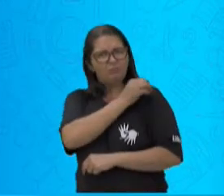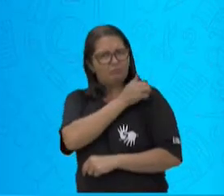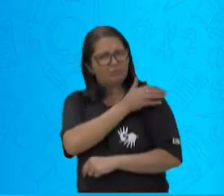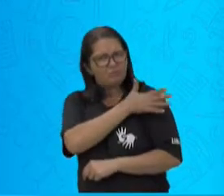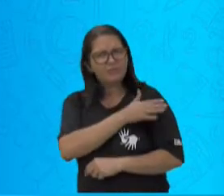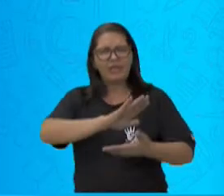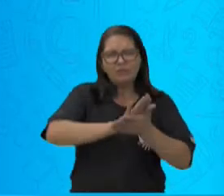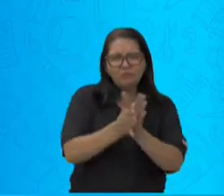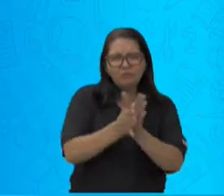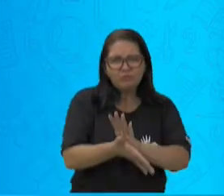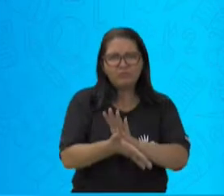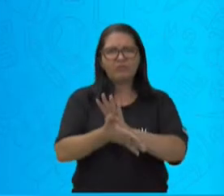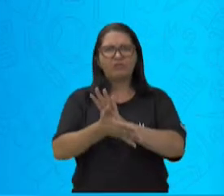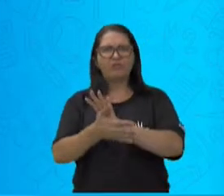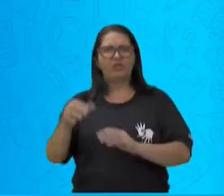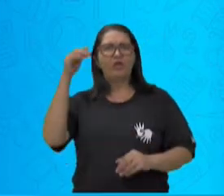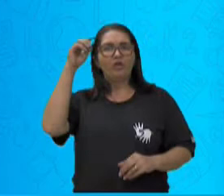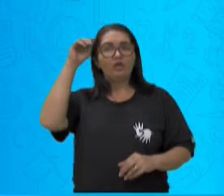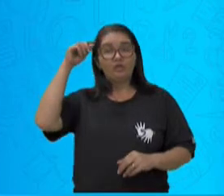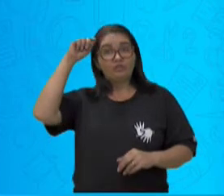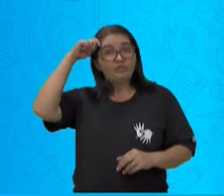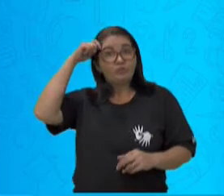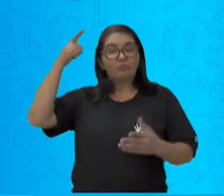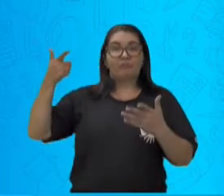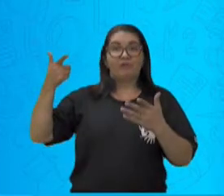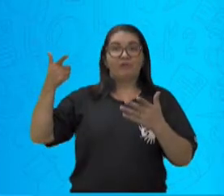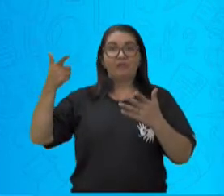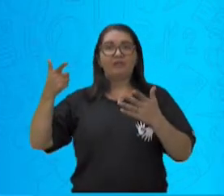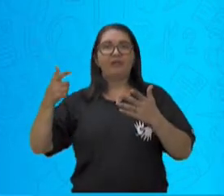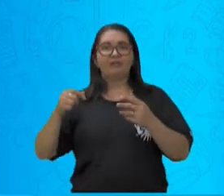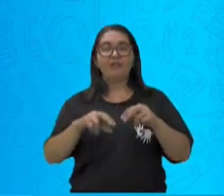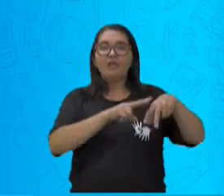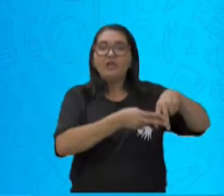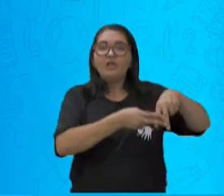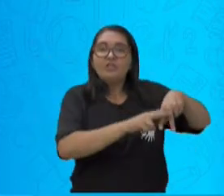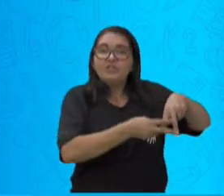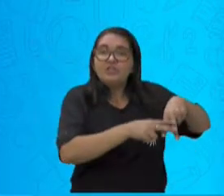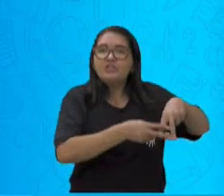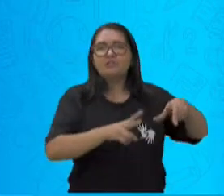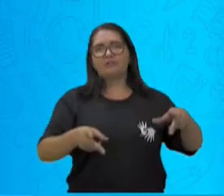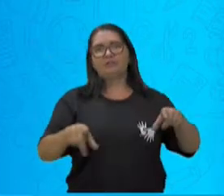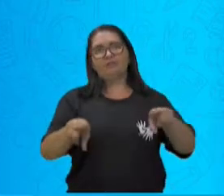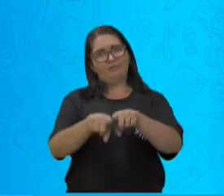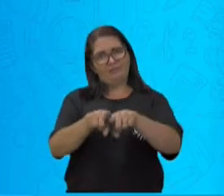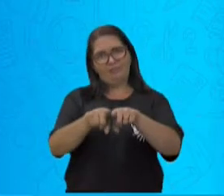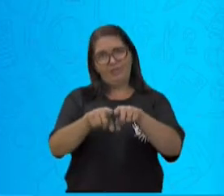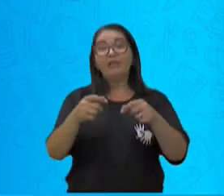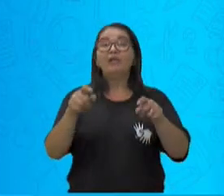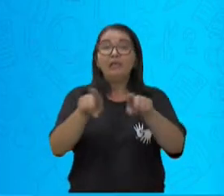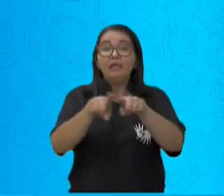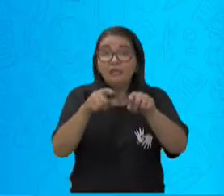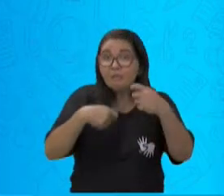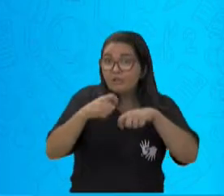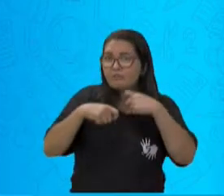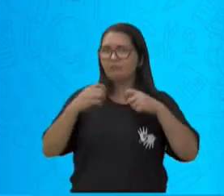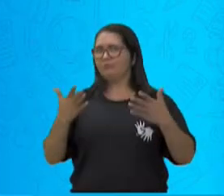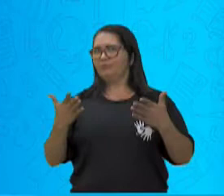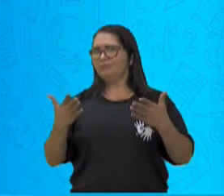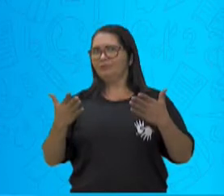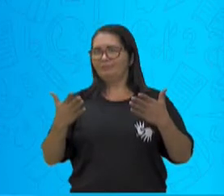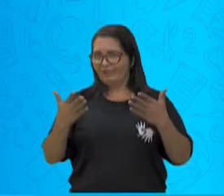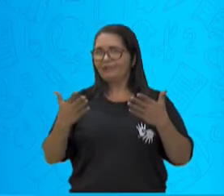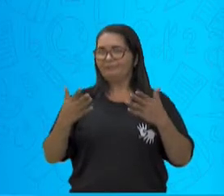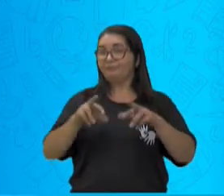orientação sexual ou crença. Incitar a prática de violência ou crime.